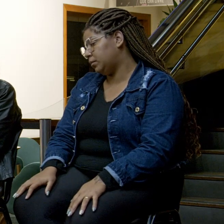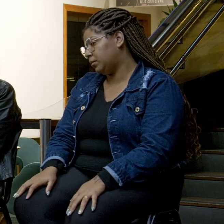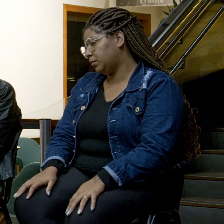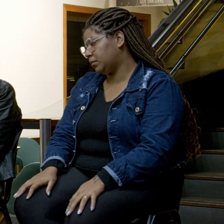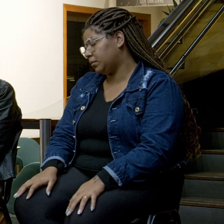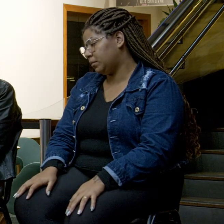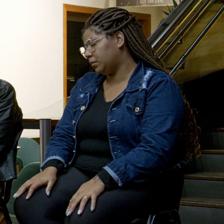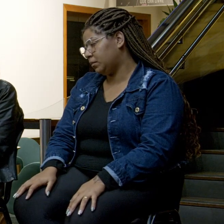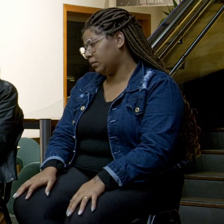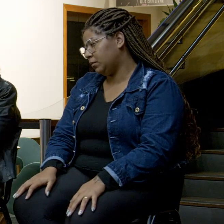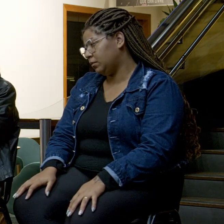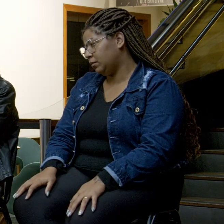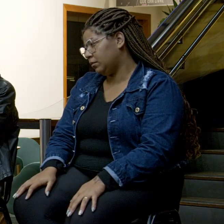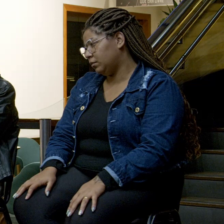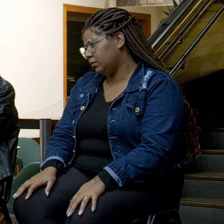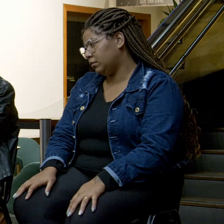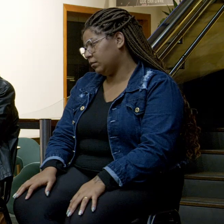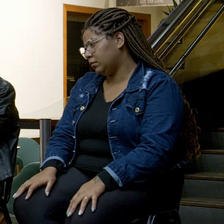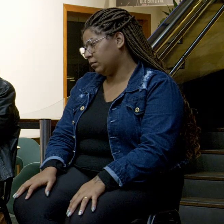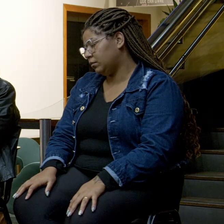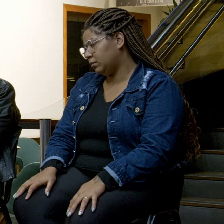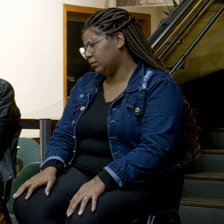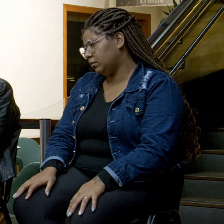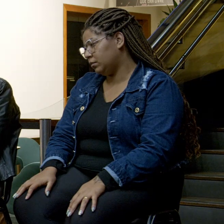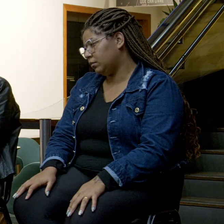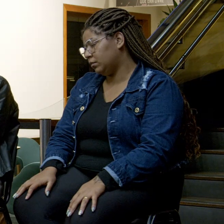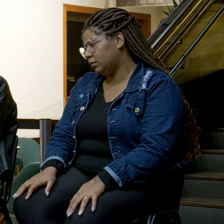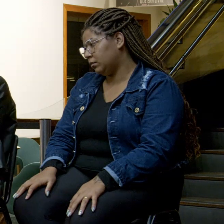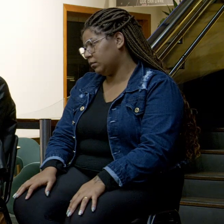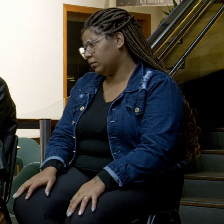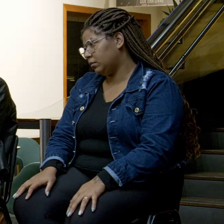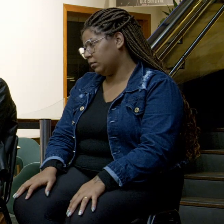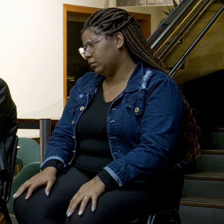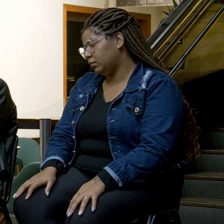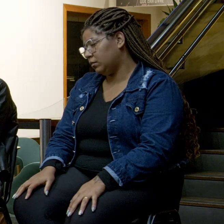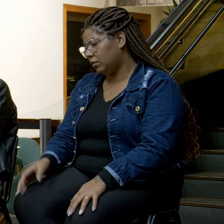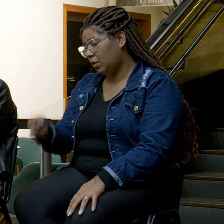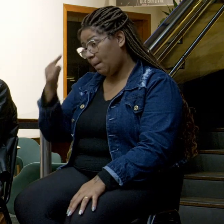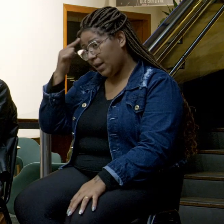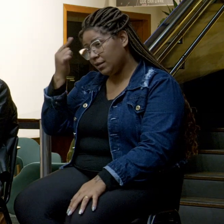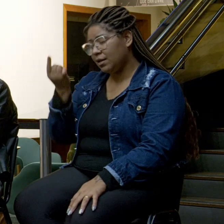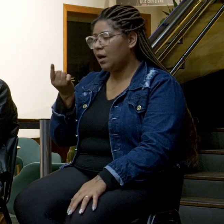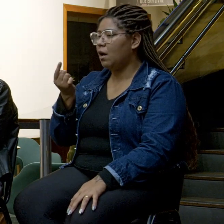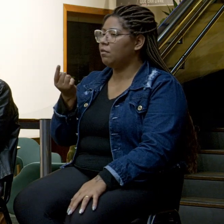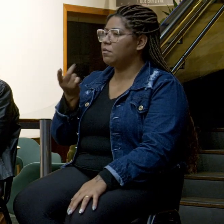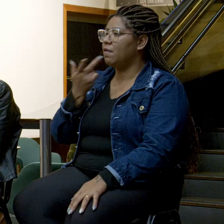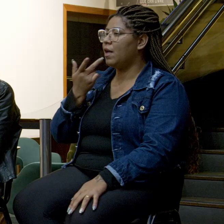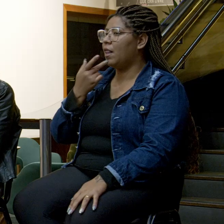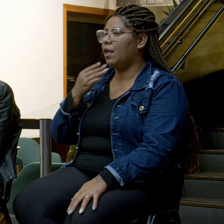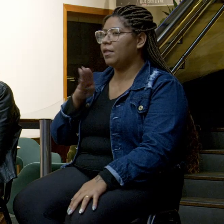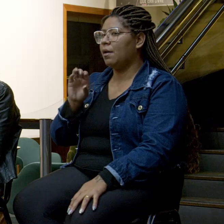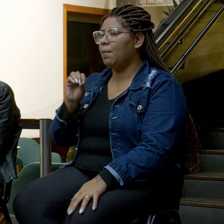pensar na Maiolino, pensando na boca, me faz pensar